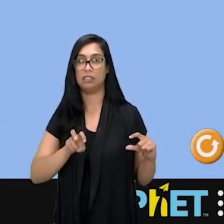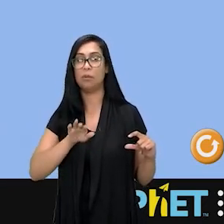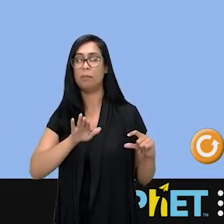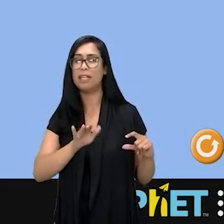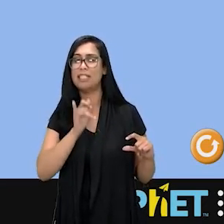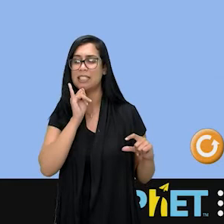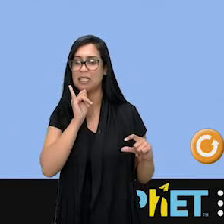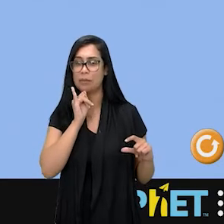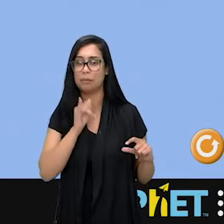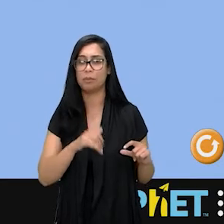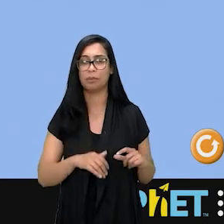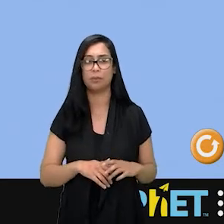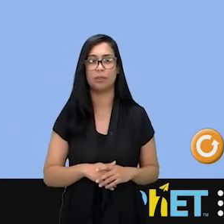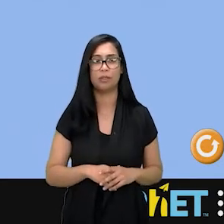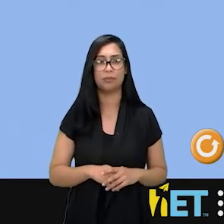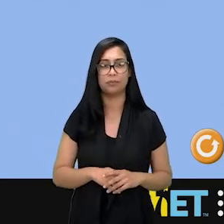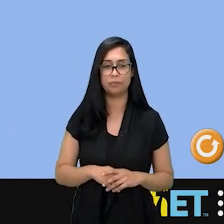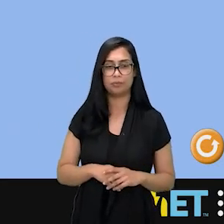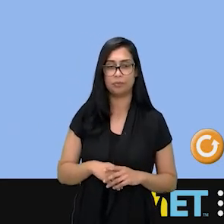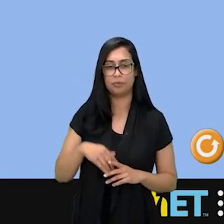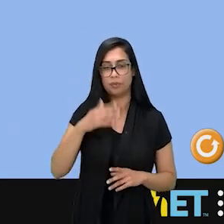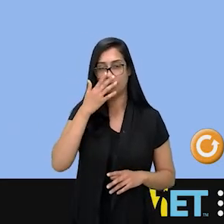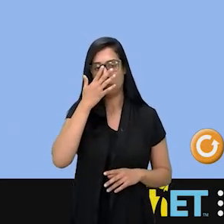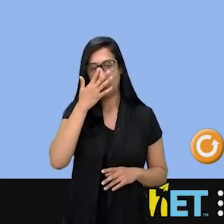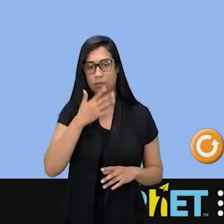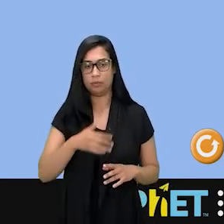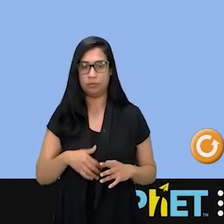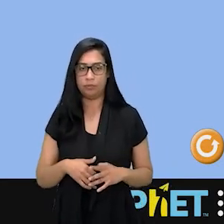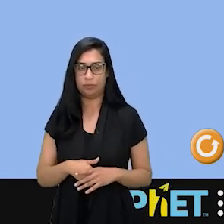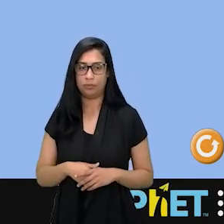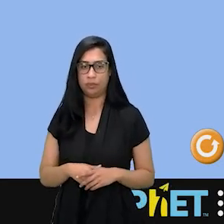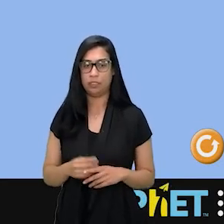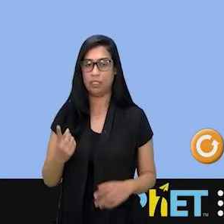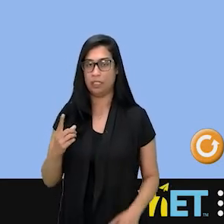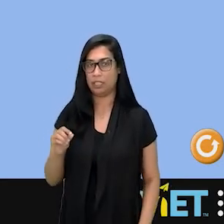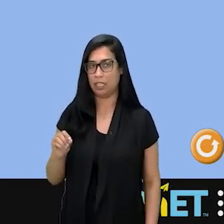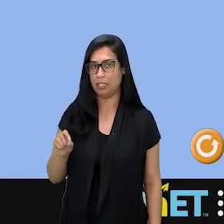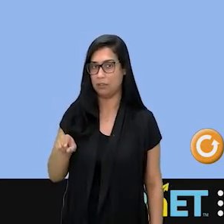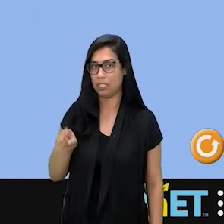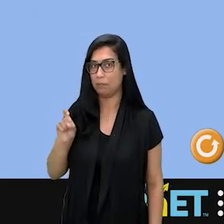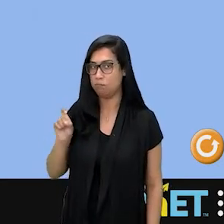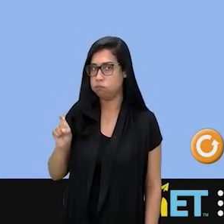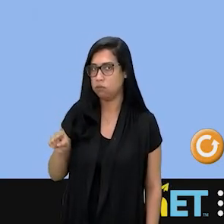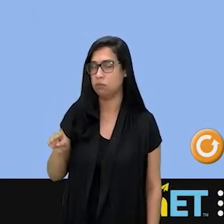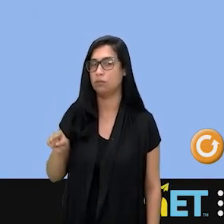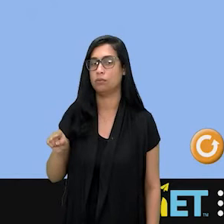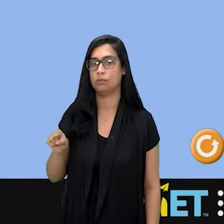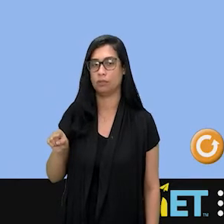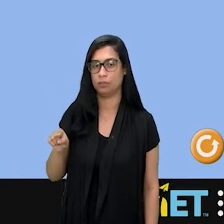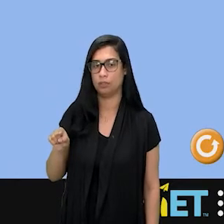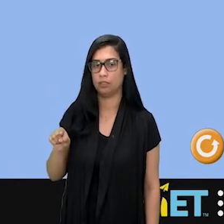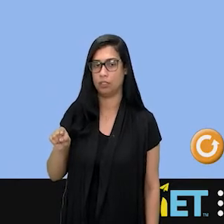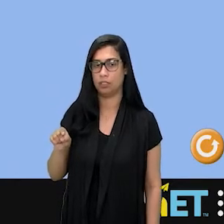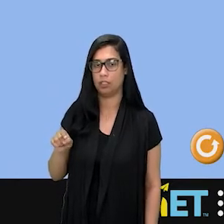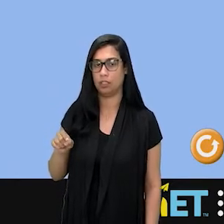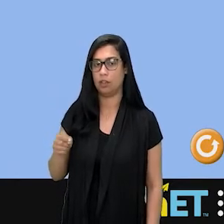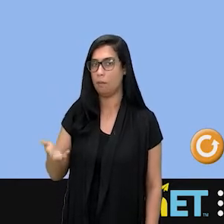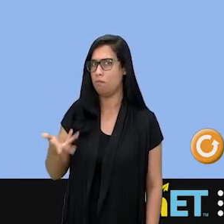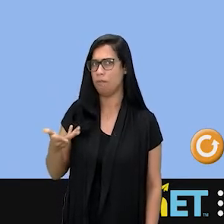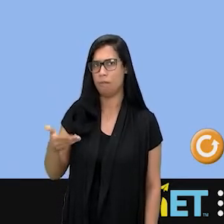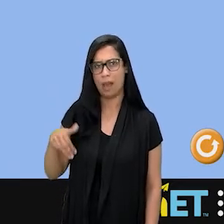o valor da resistência do resistor, ó. Como tá 10, você clica nele, ele seleciona. Eu vou aumentar a resistência